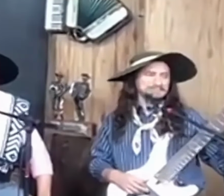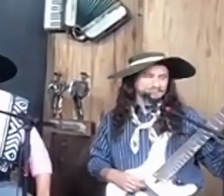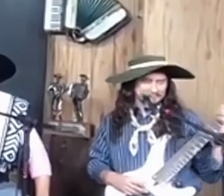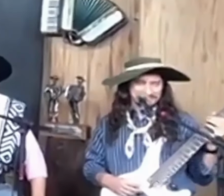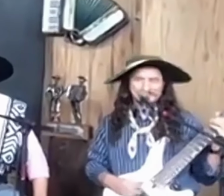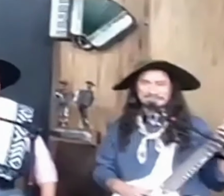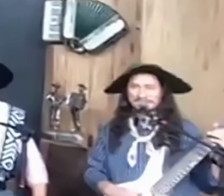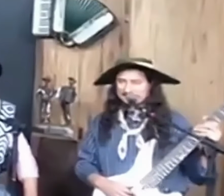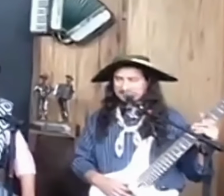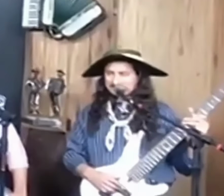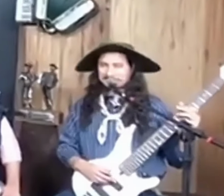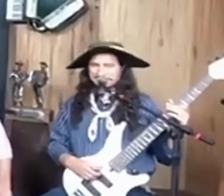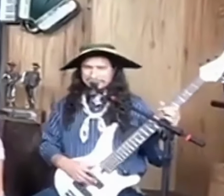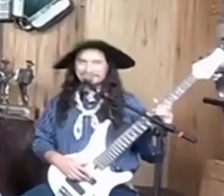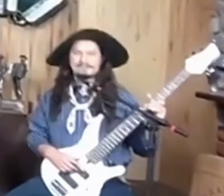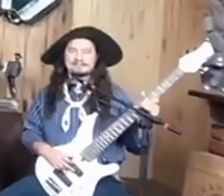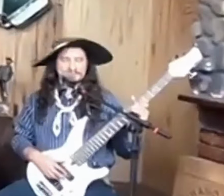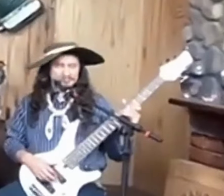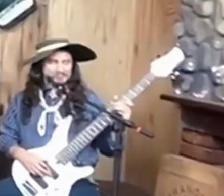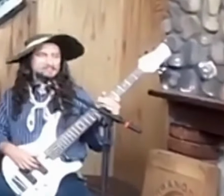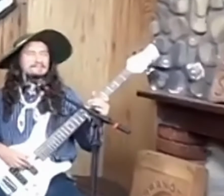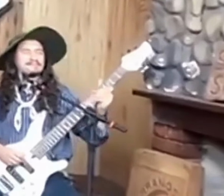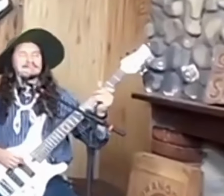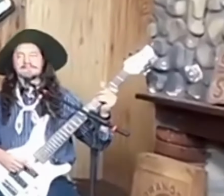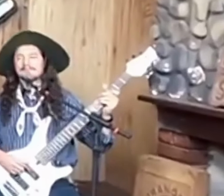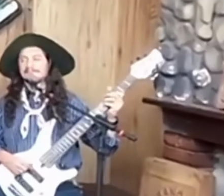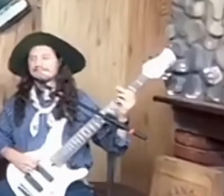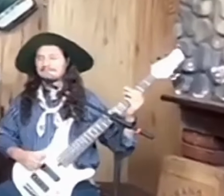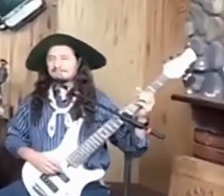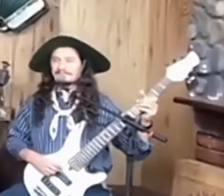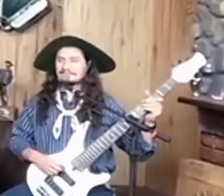Ei, marca boa.